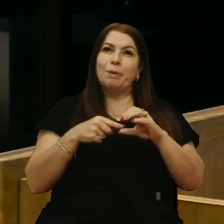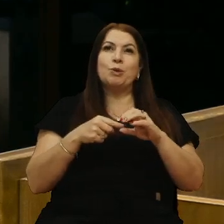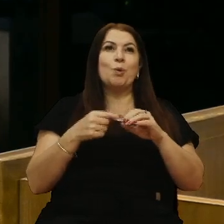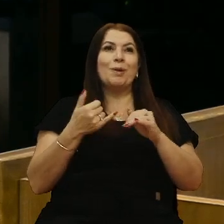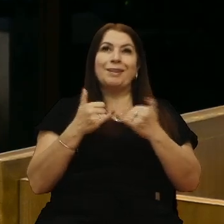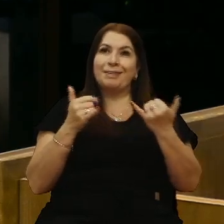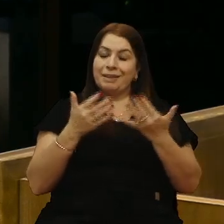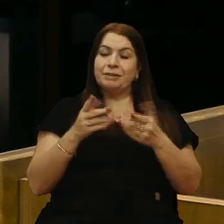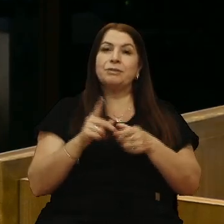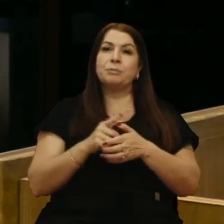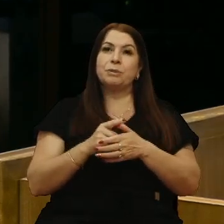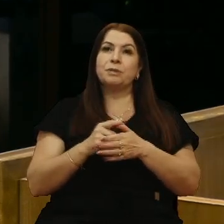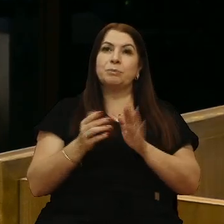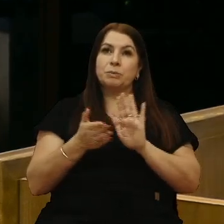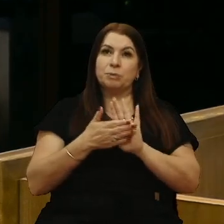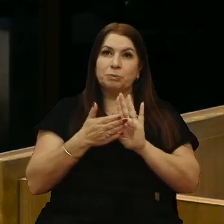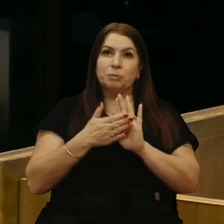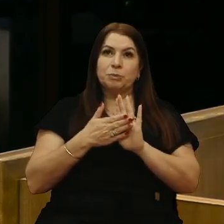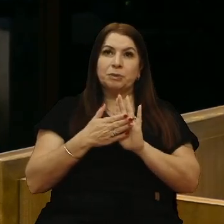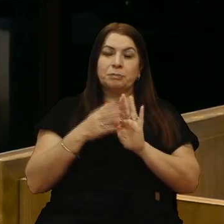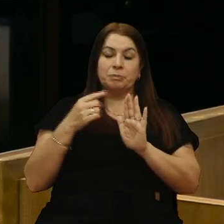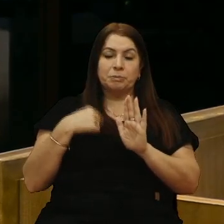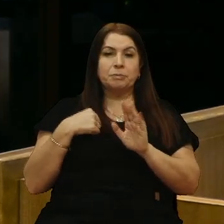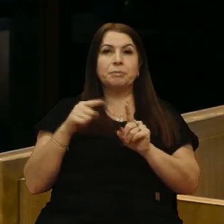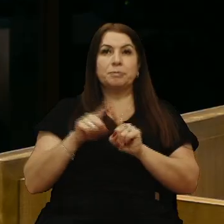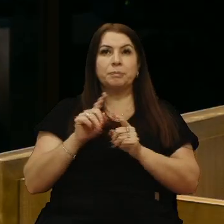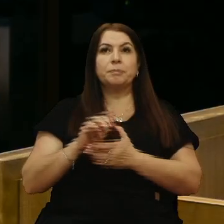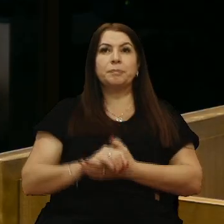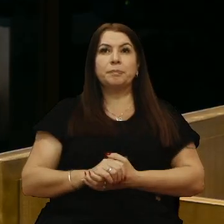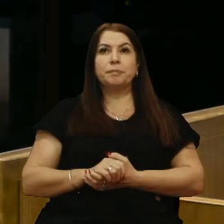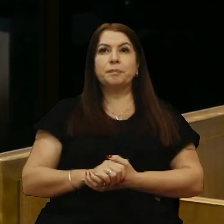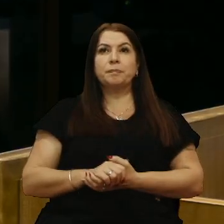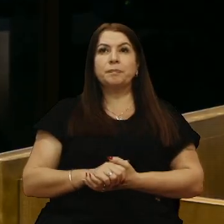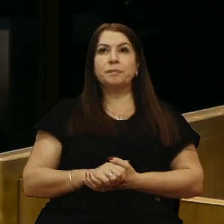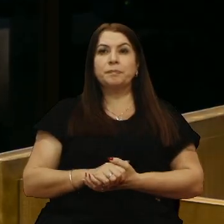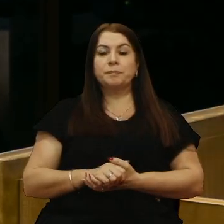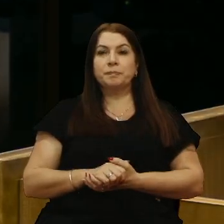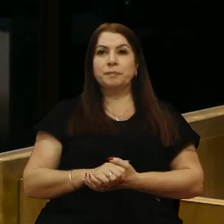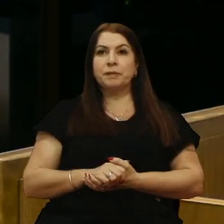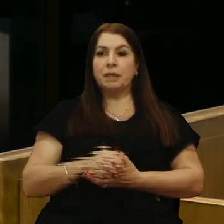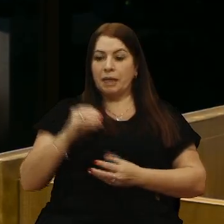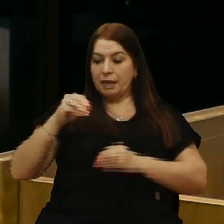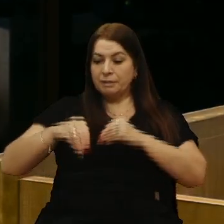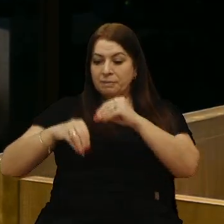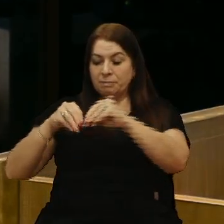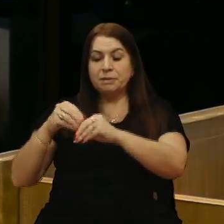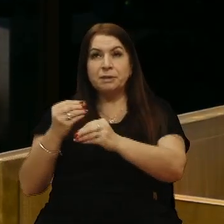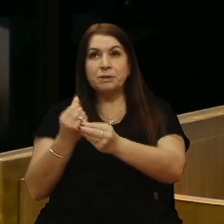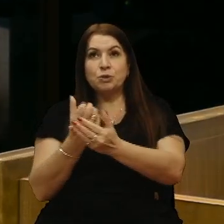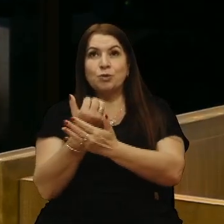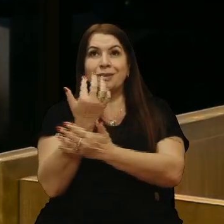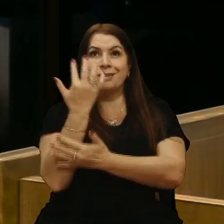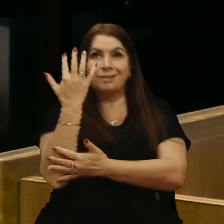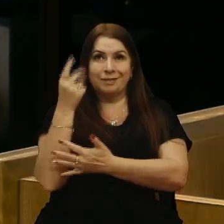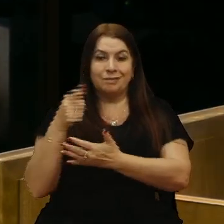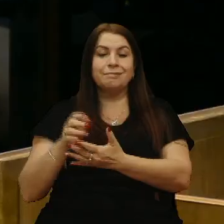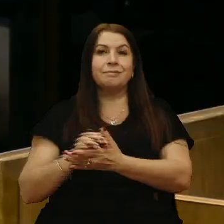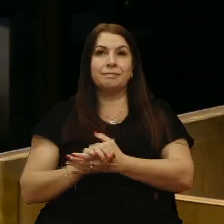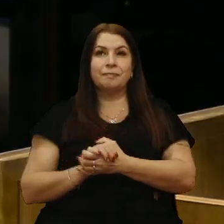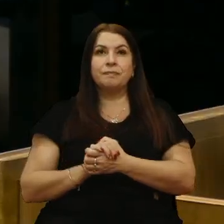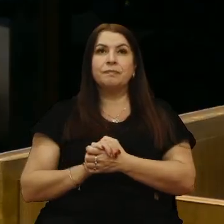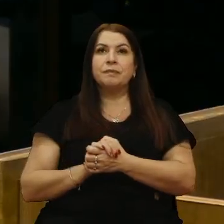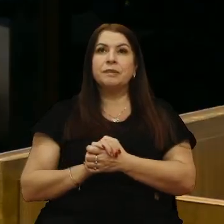elétrico, foi uma proposição desse vereador também, né? As plantações,